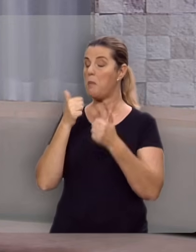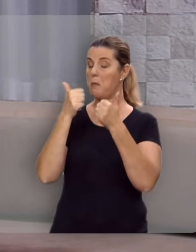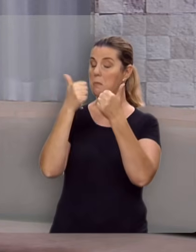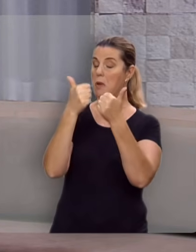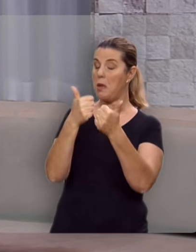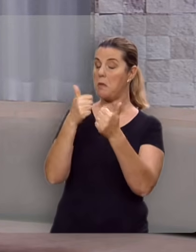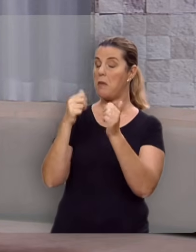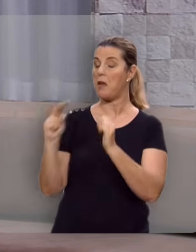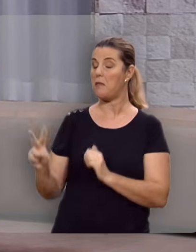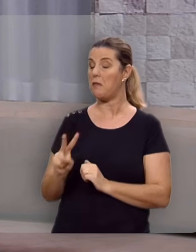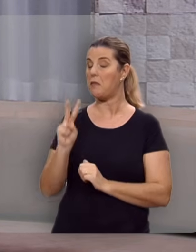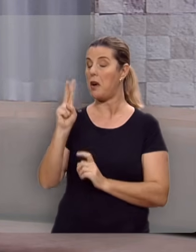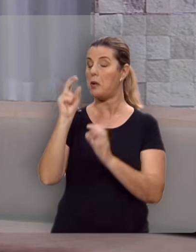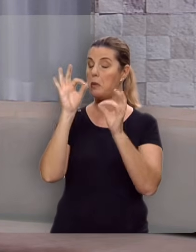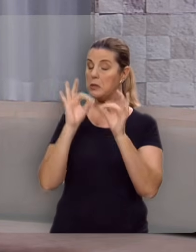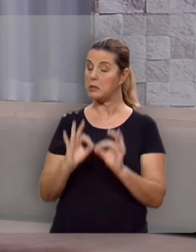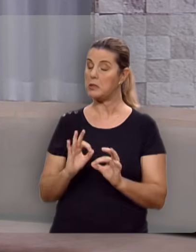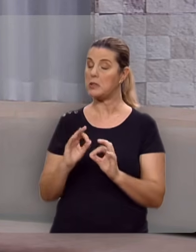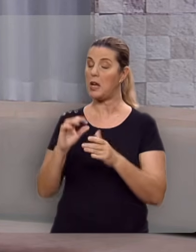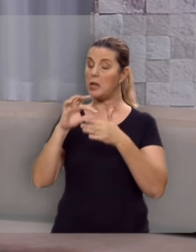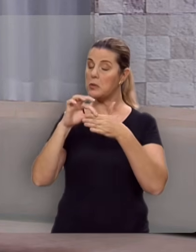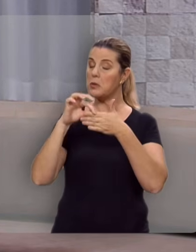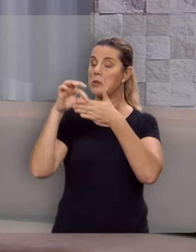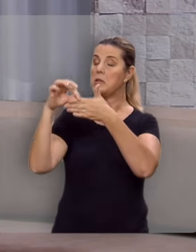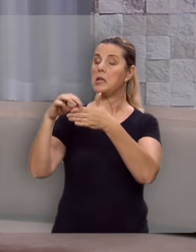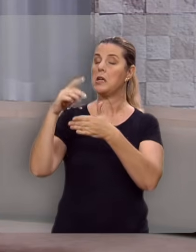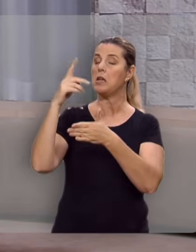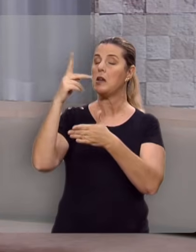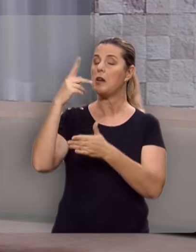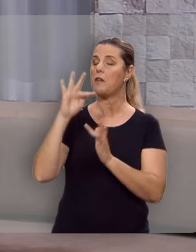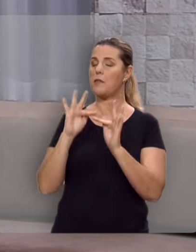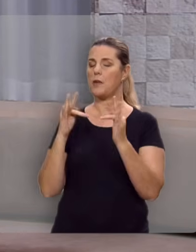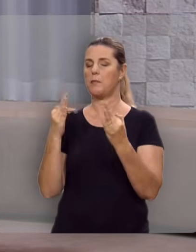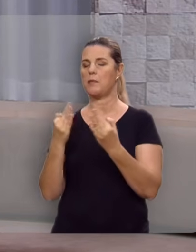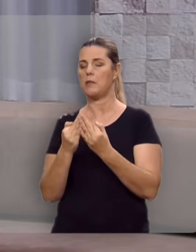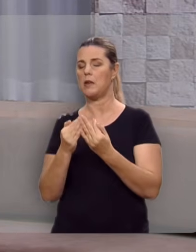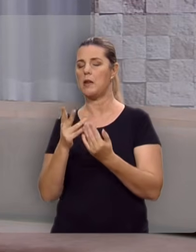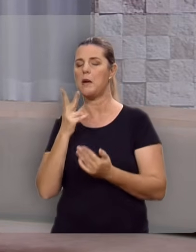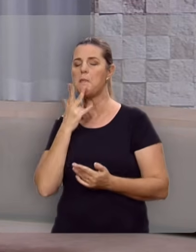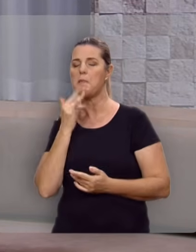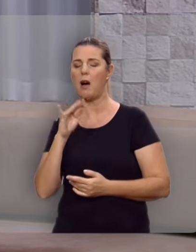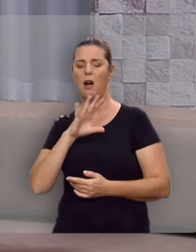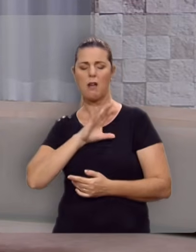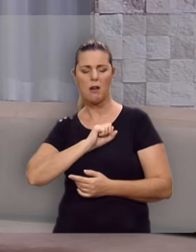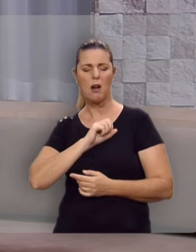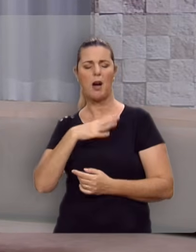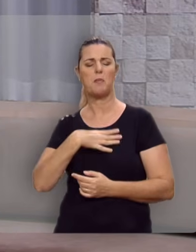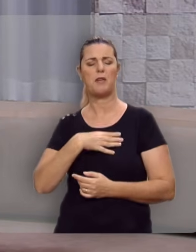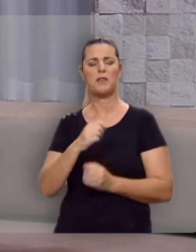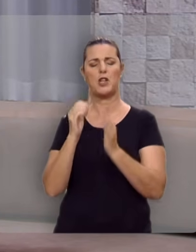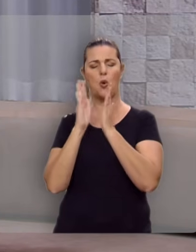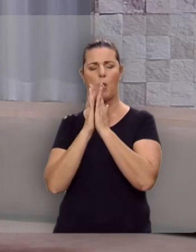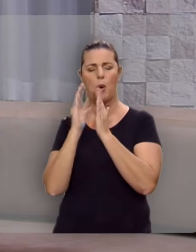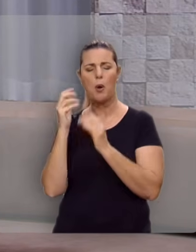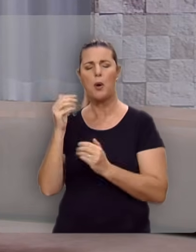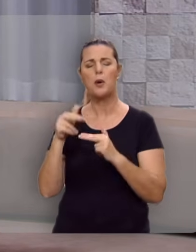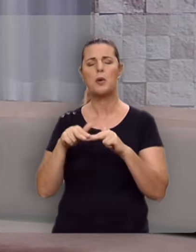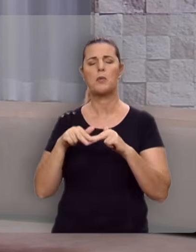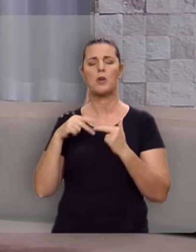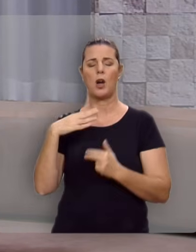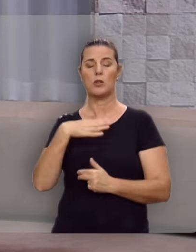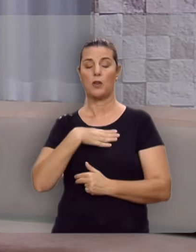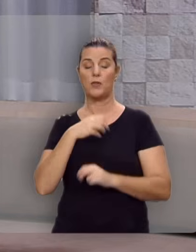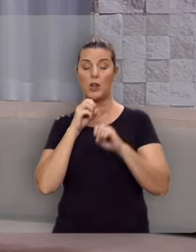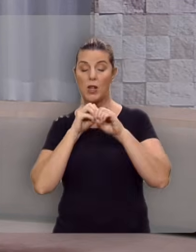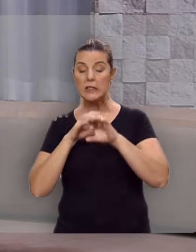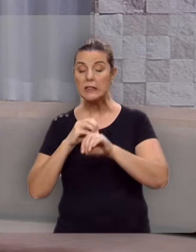bem, homens de valor, na liderança da sua família, pais que amem seus filhos, que orem pelos seus filhos,